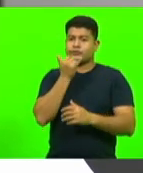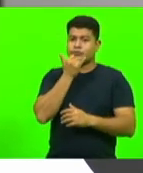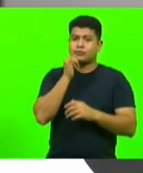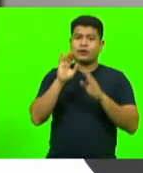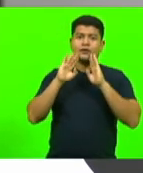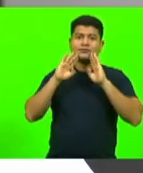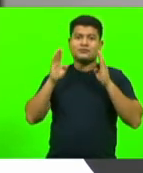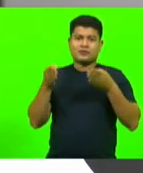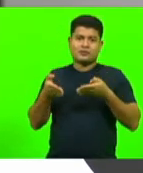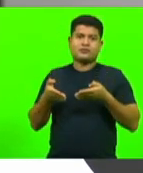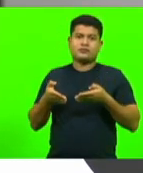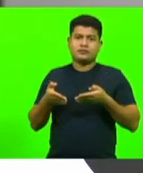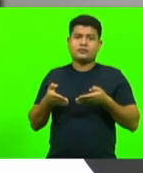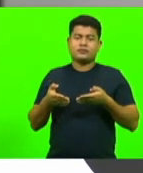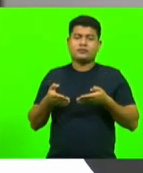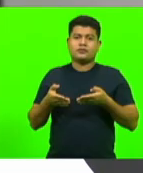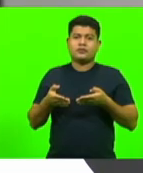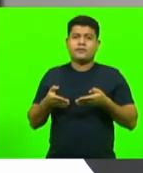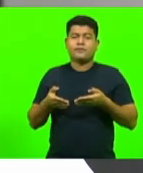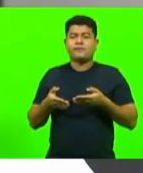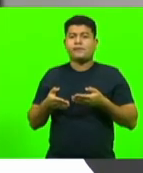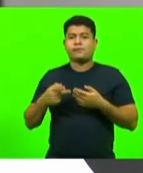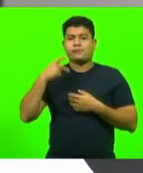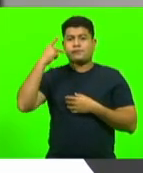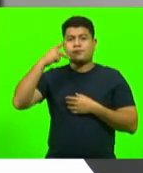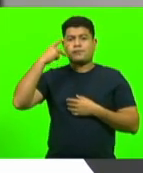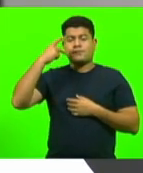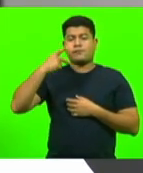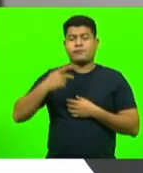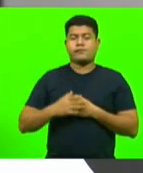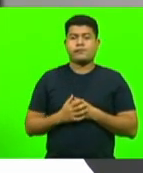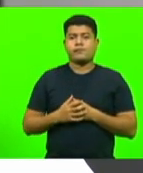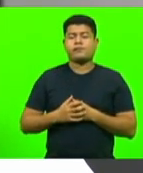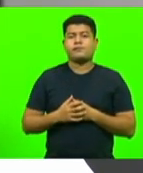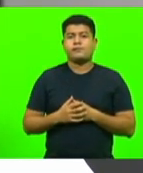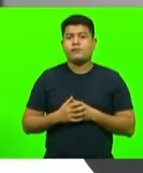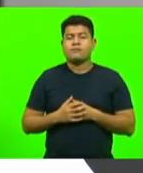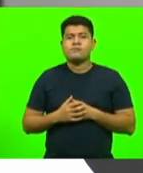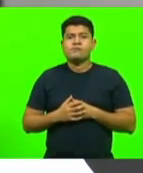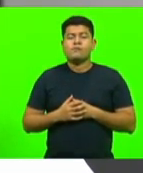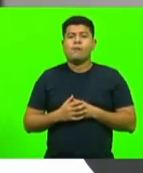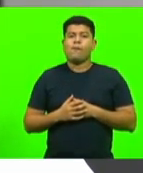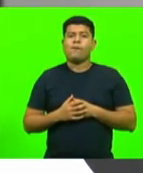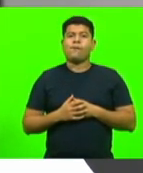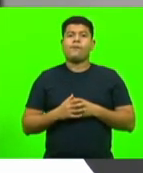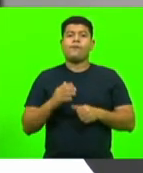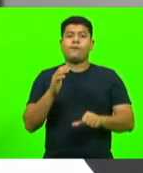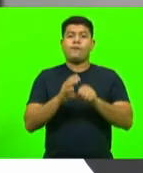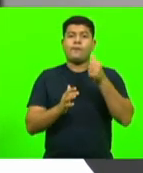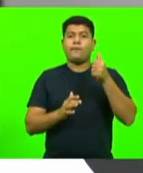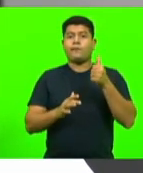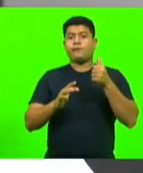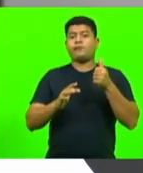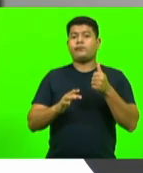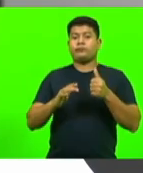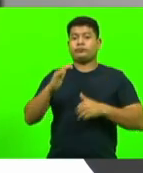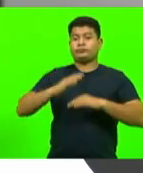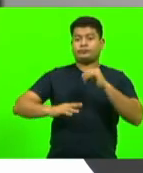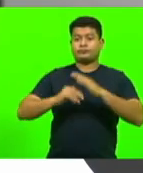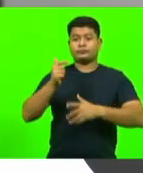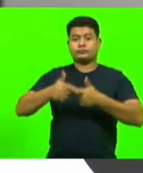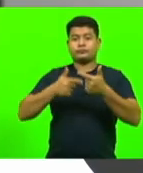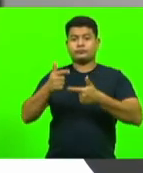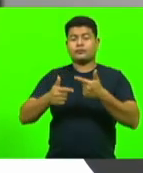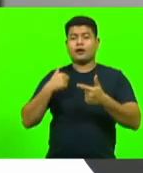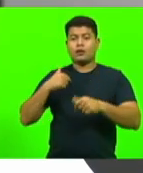fórum né o fórum parlamentar Então a primeira ação que a gente teria que fazer uma conversa com o deputado Fabiano